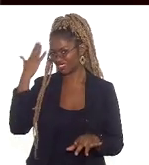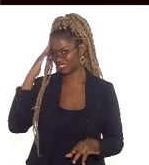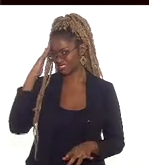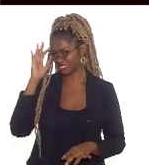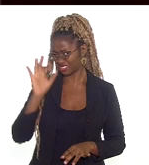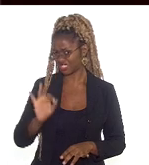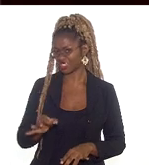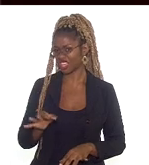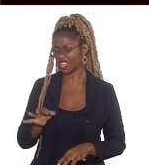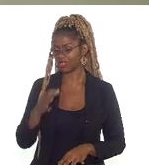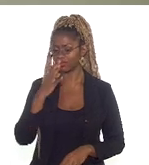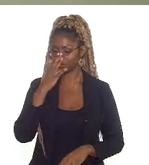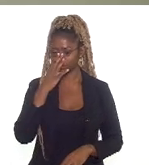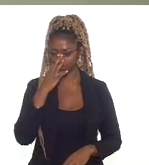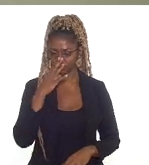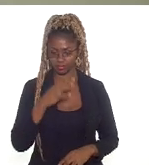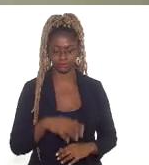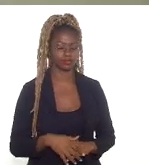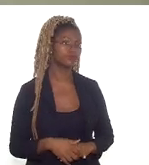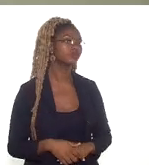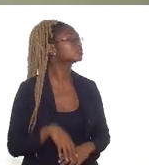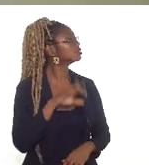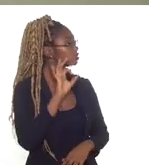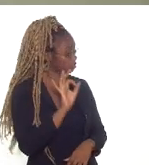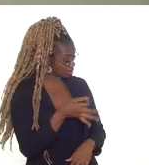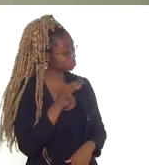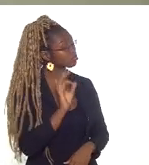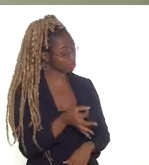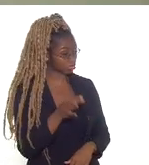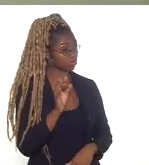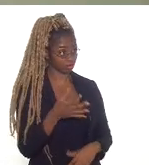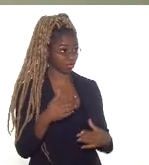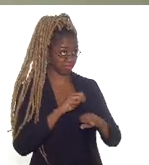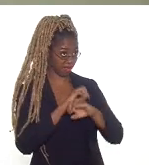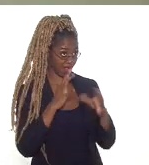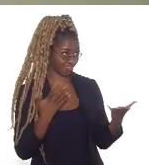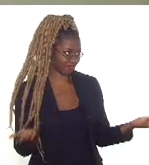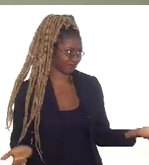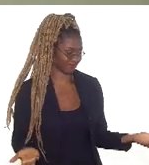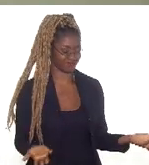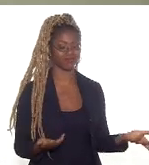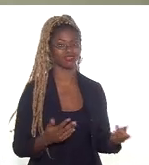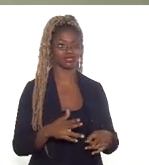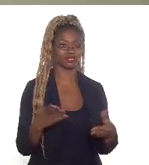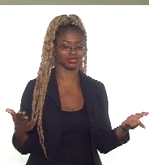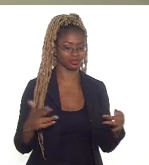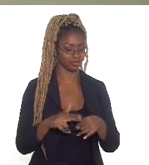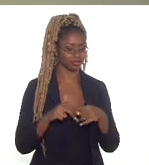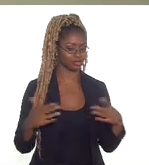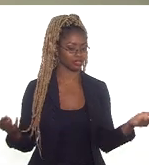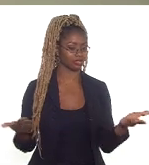correto? Sim, evidente. Porque nem agora, esses